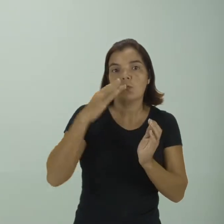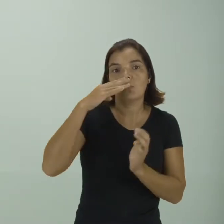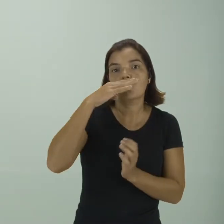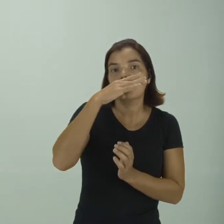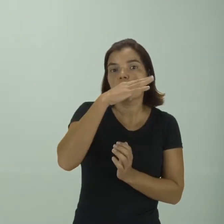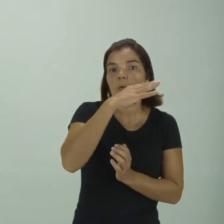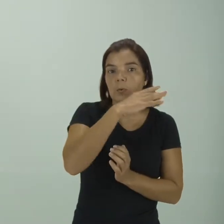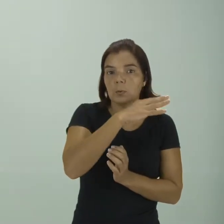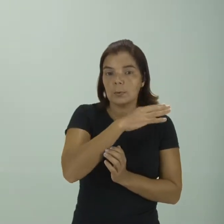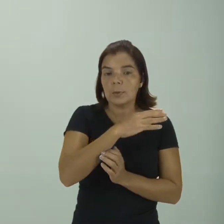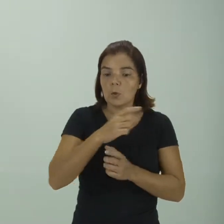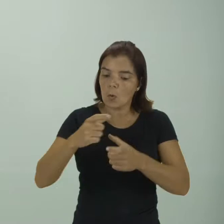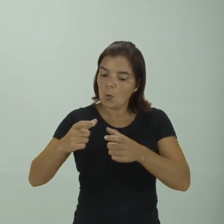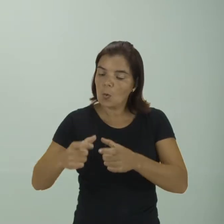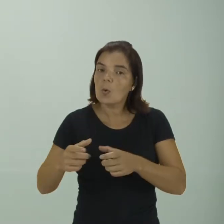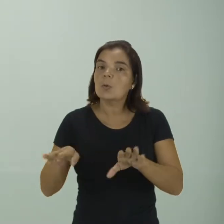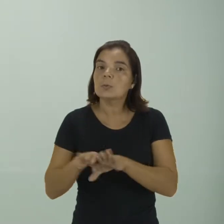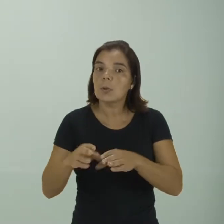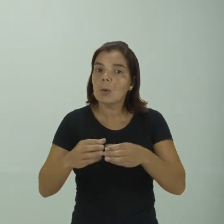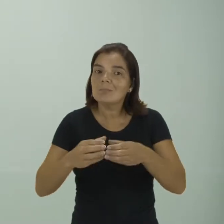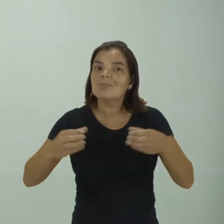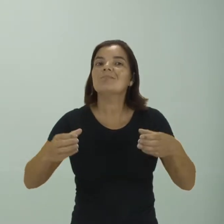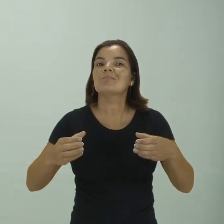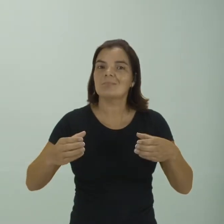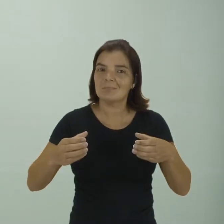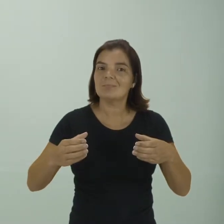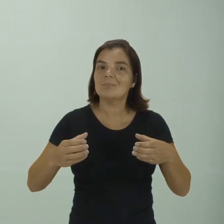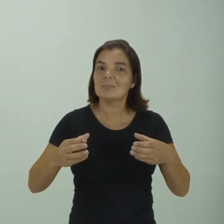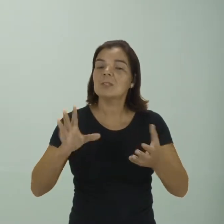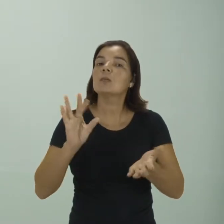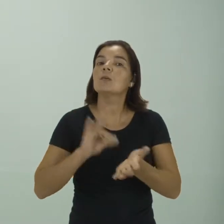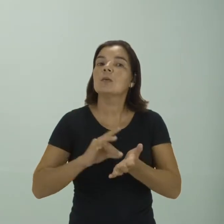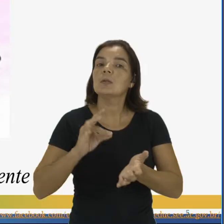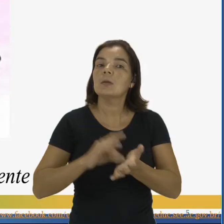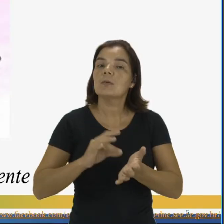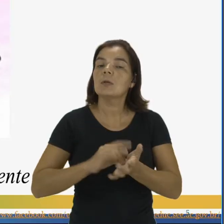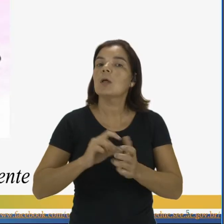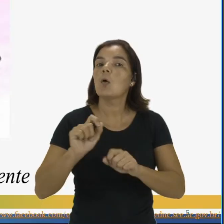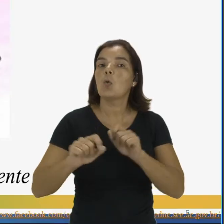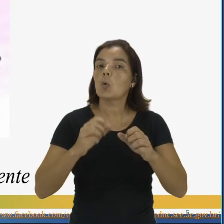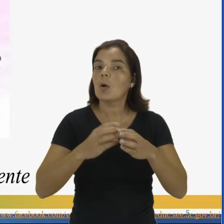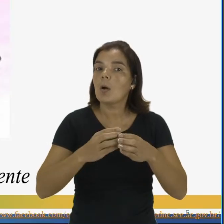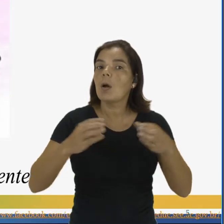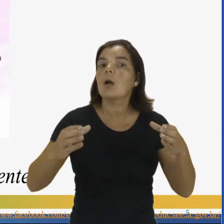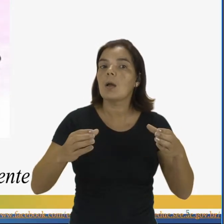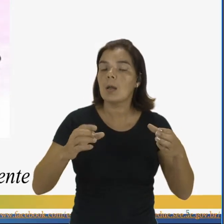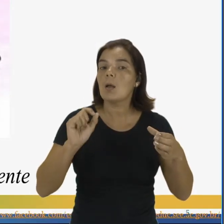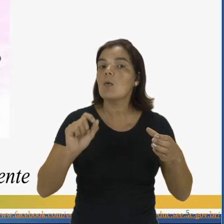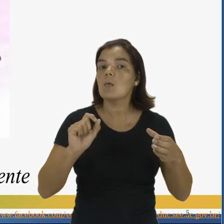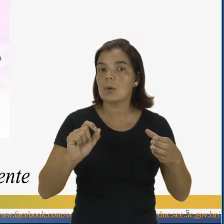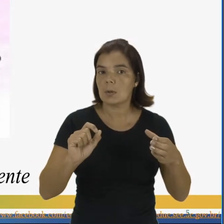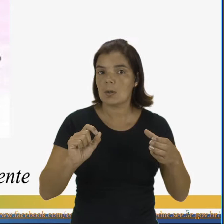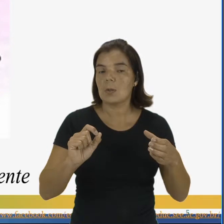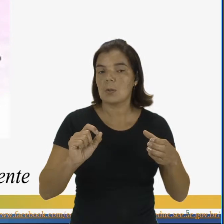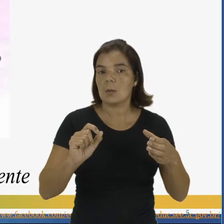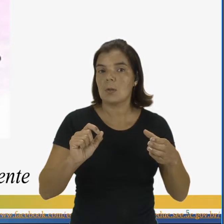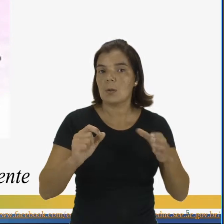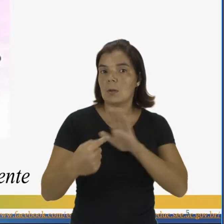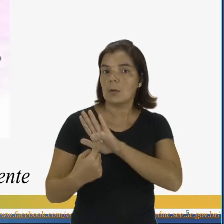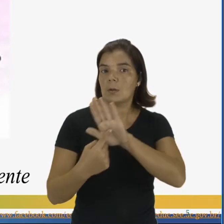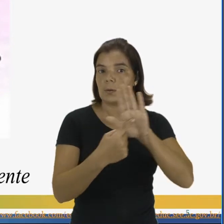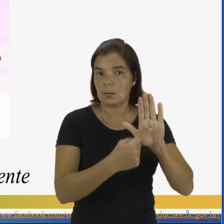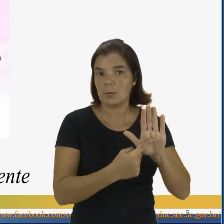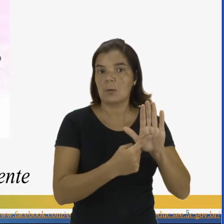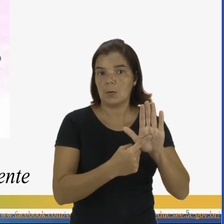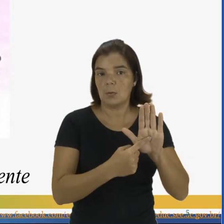aquecido, o recipiente também dilatou. Então, na verdade, a dilatação real, que é